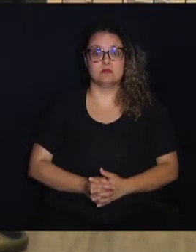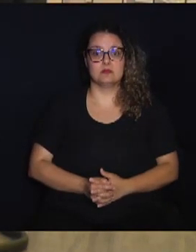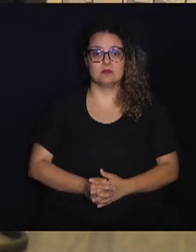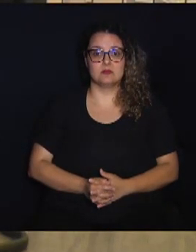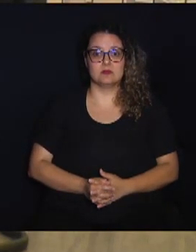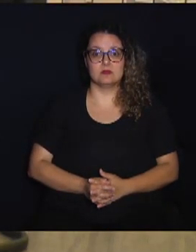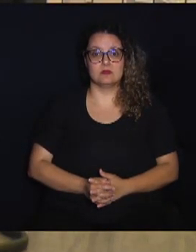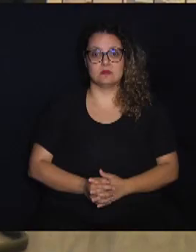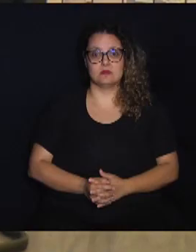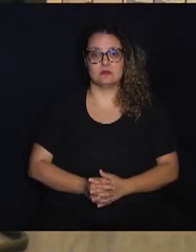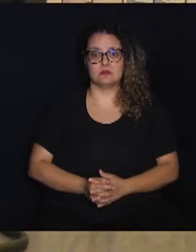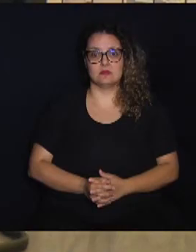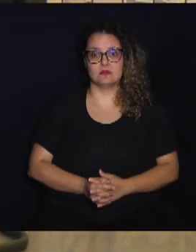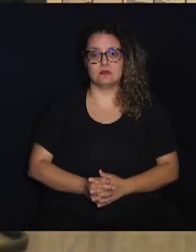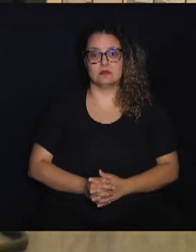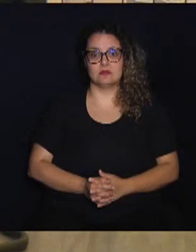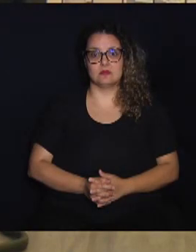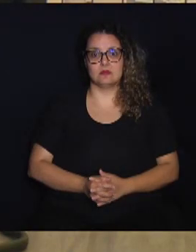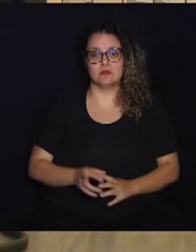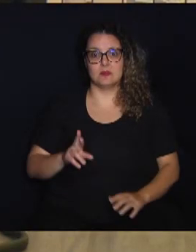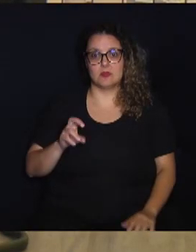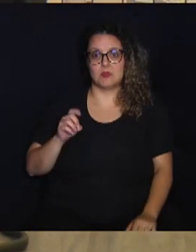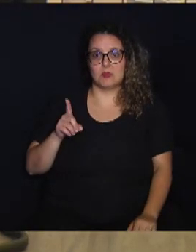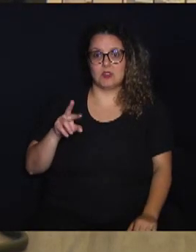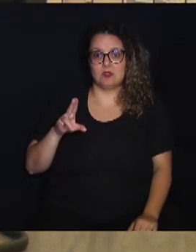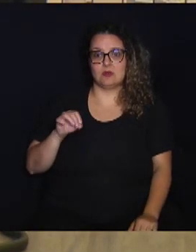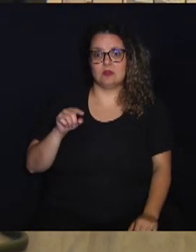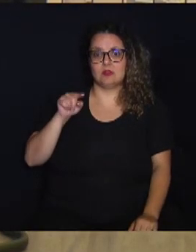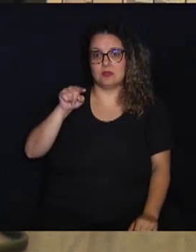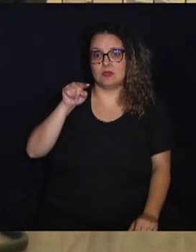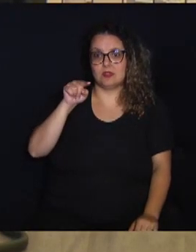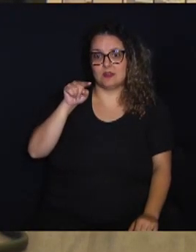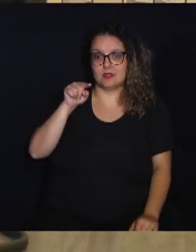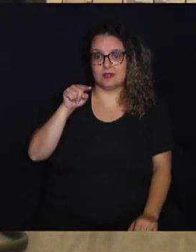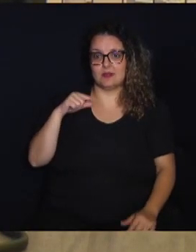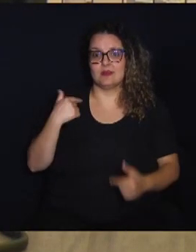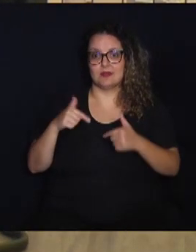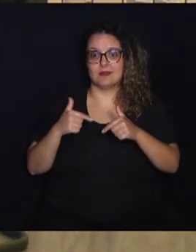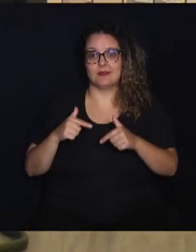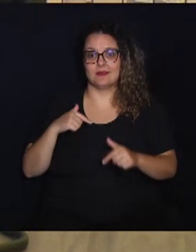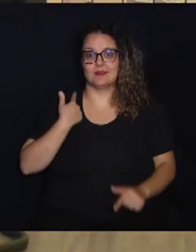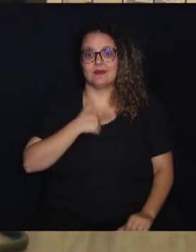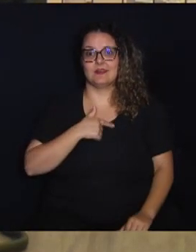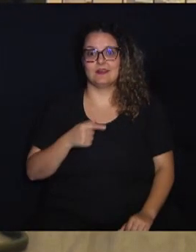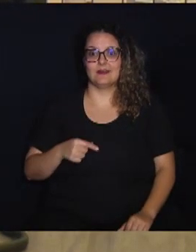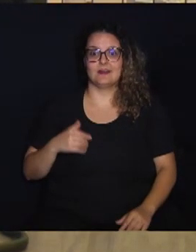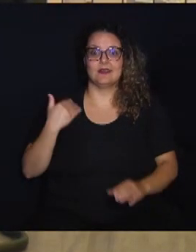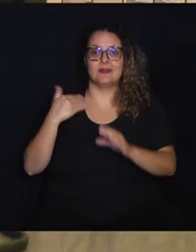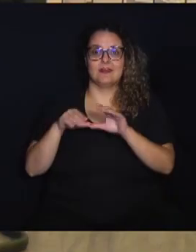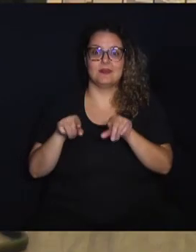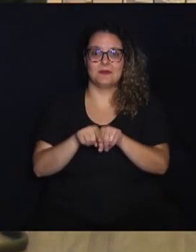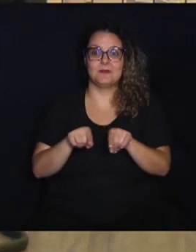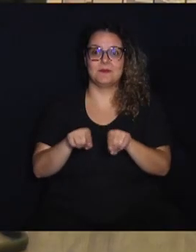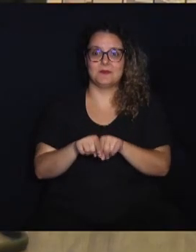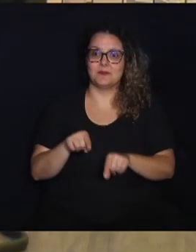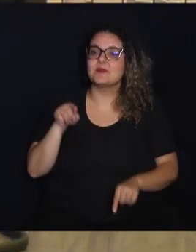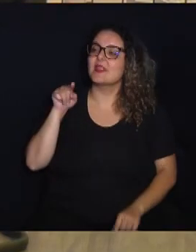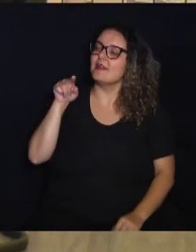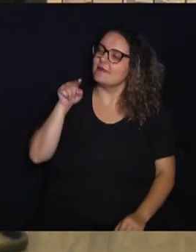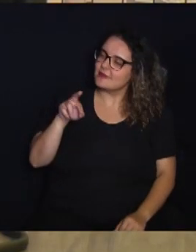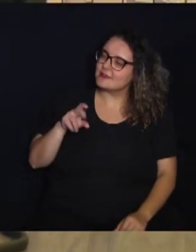Quem está usando o WhatsApp? Rodrigo. Gente, é ele que está aqui. Trabalha com a gente. Ele mandou também, olha. É você, Rodrigo?